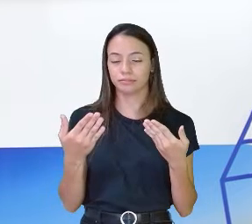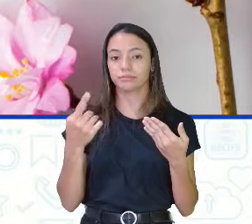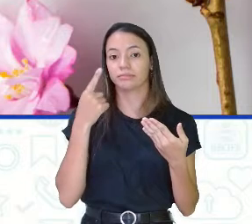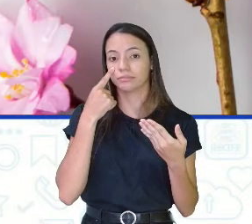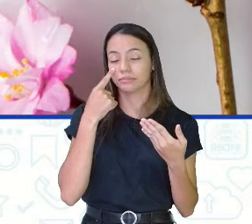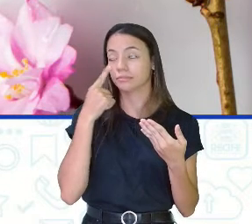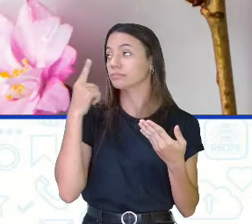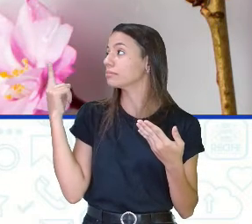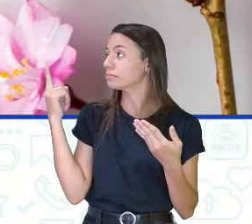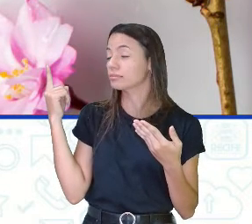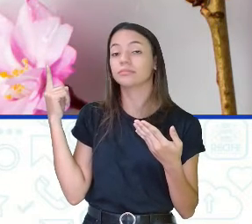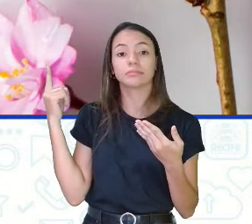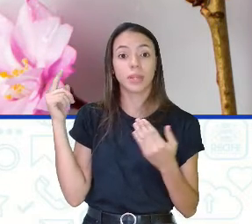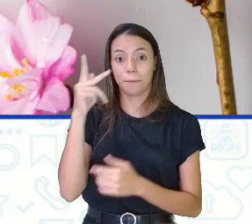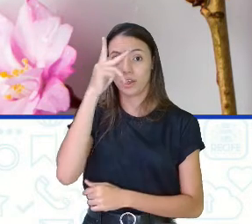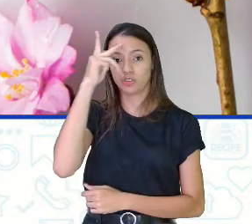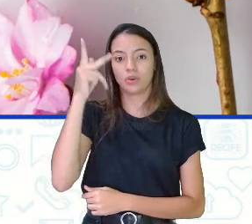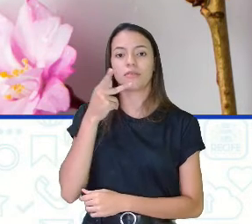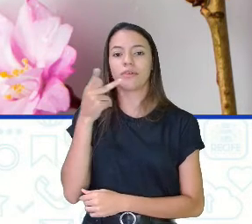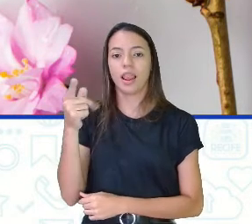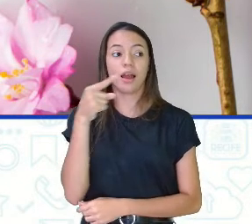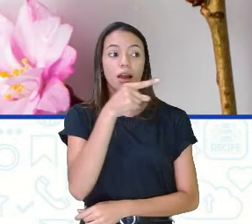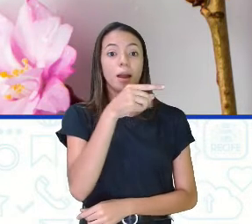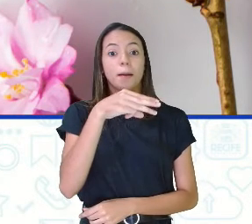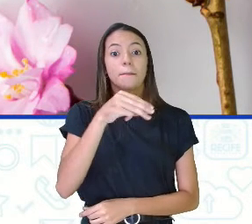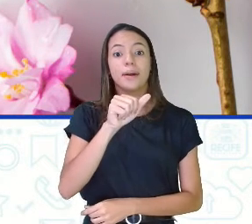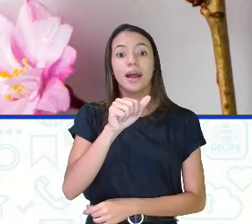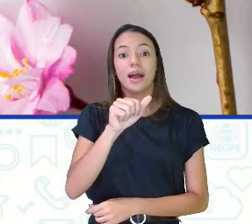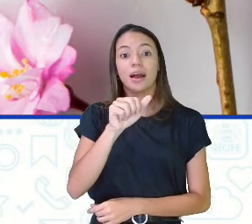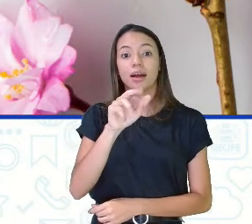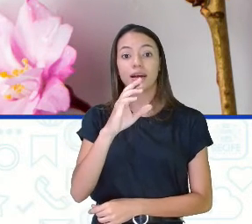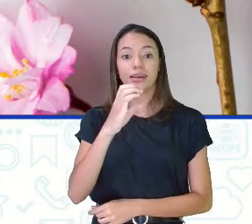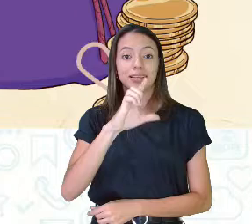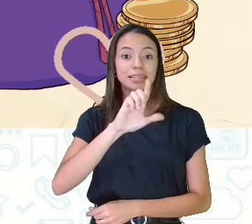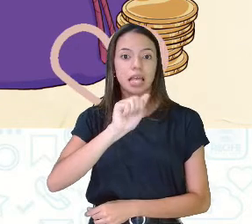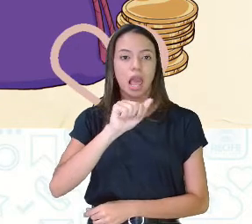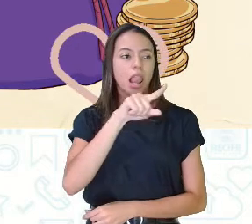pelo narrador, quando ele diz que a Marcela amou-me por